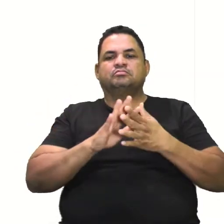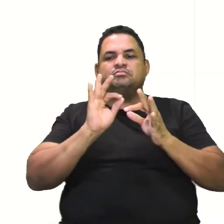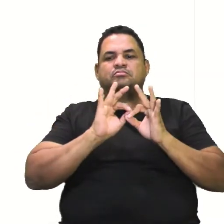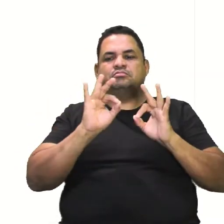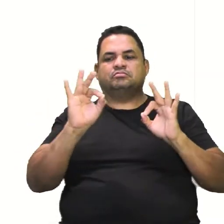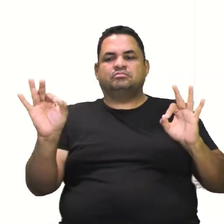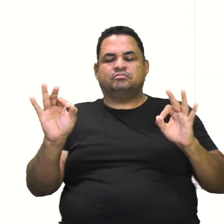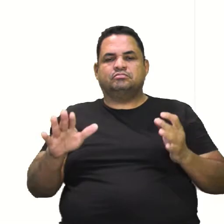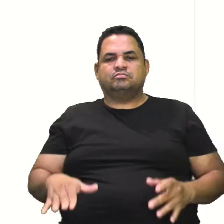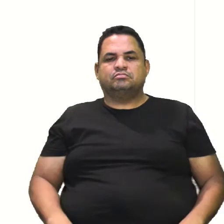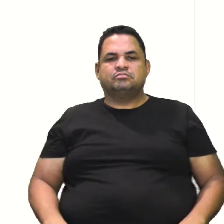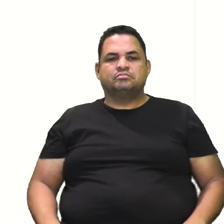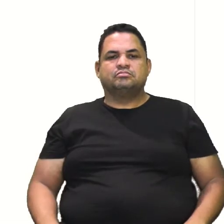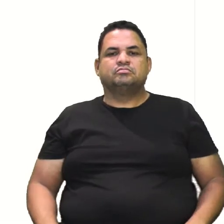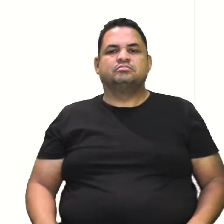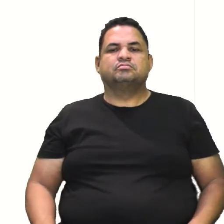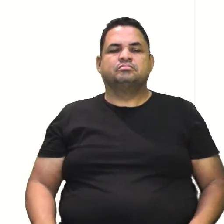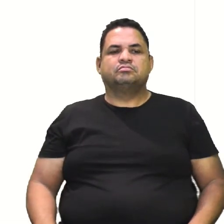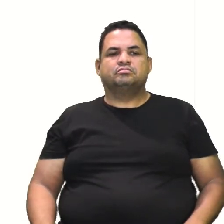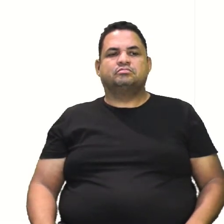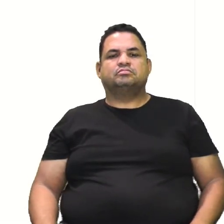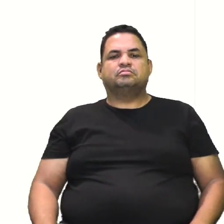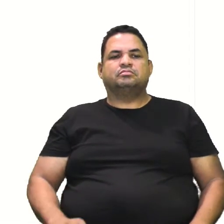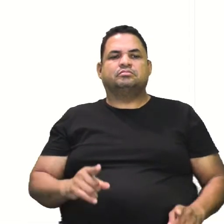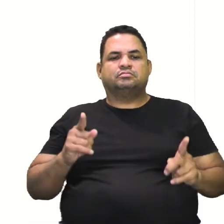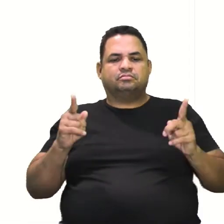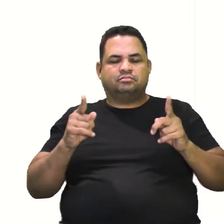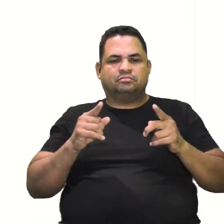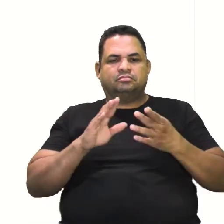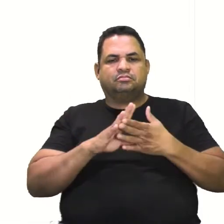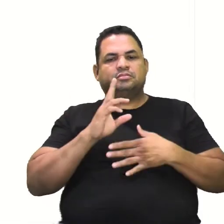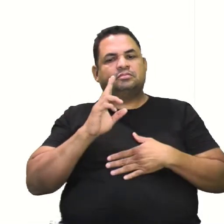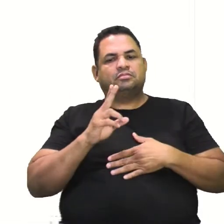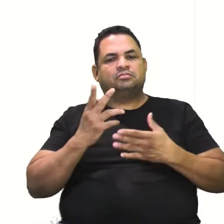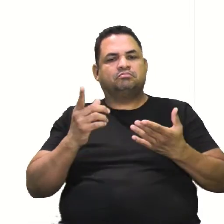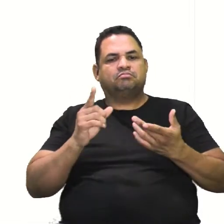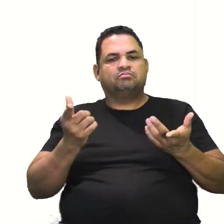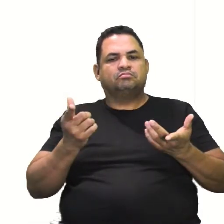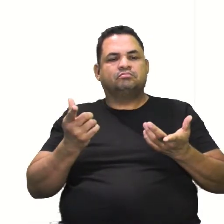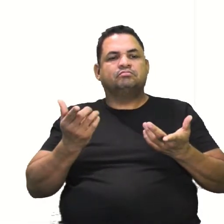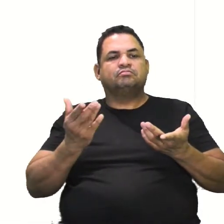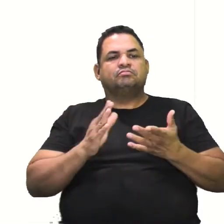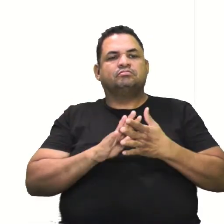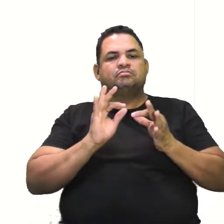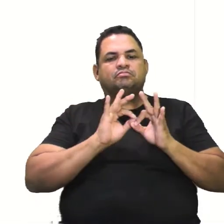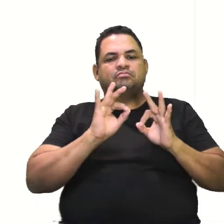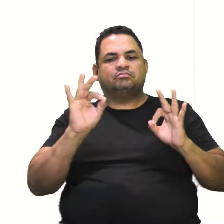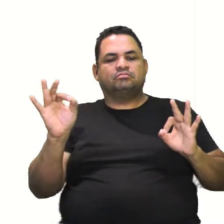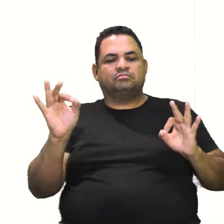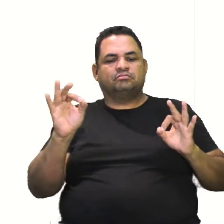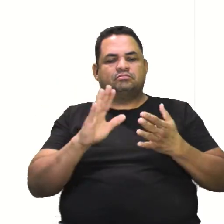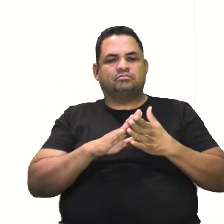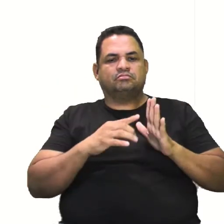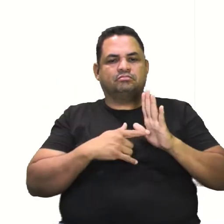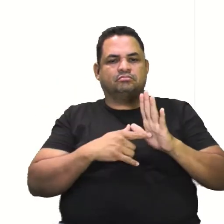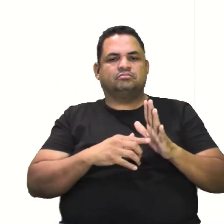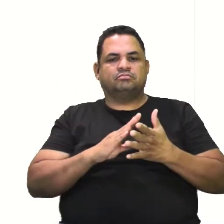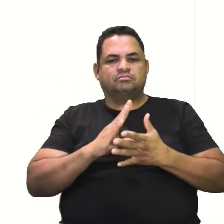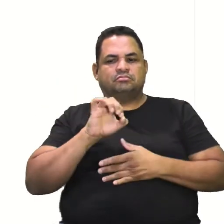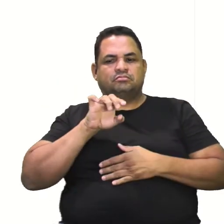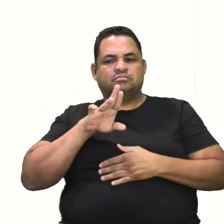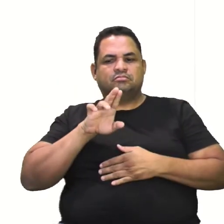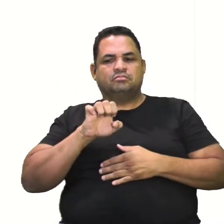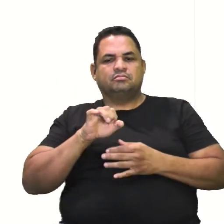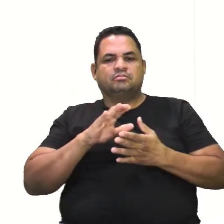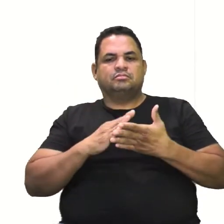essa distância. Essa distância vai ser menor, vai ser igual ou vai ser maior? Né? Essa distância que vai dizer se ela vai ser